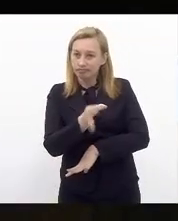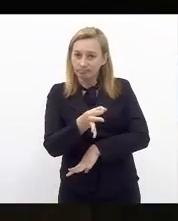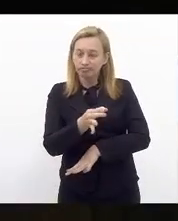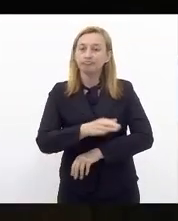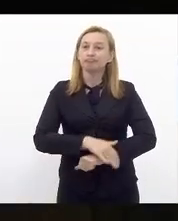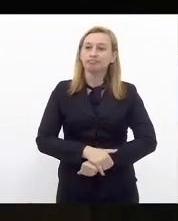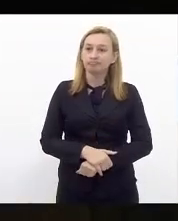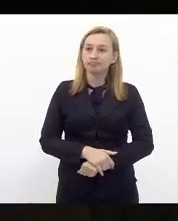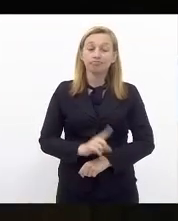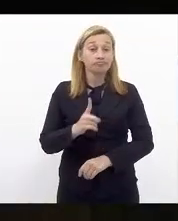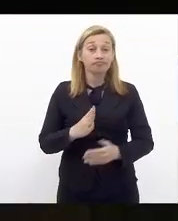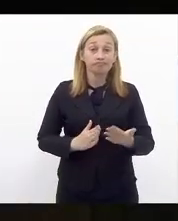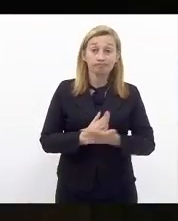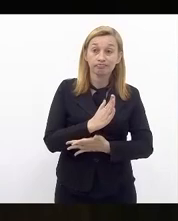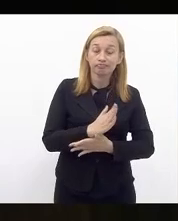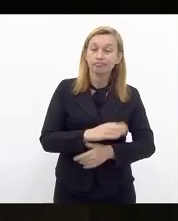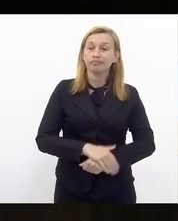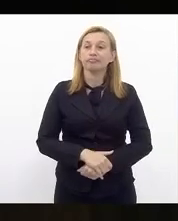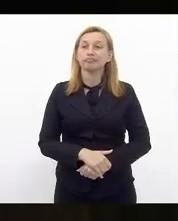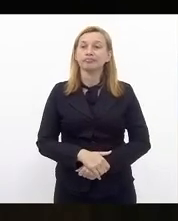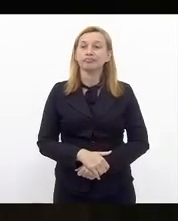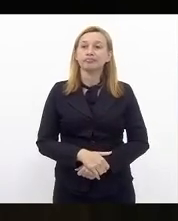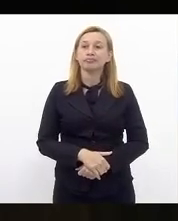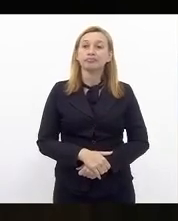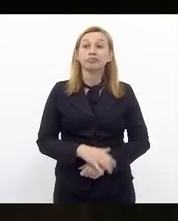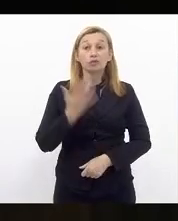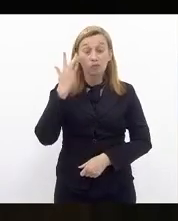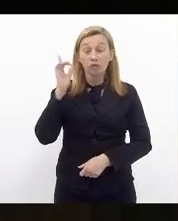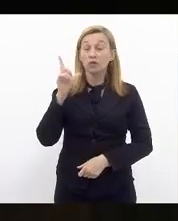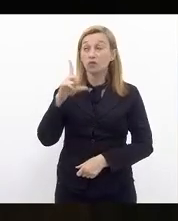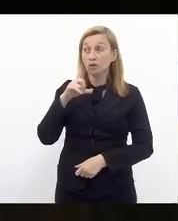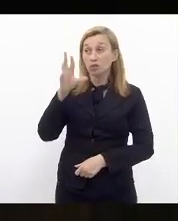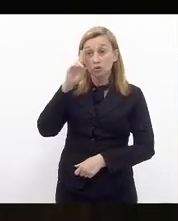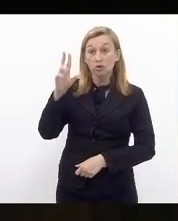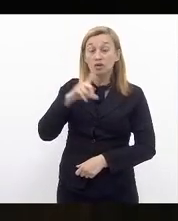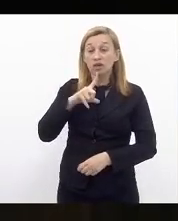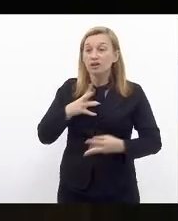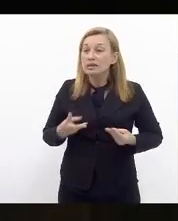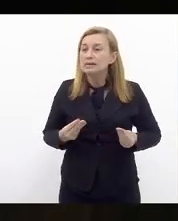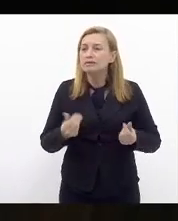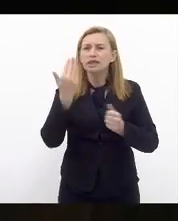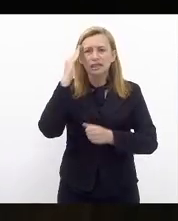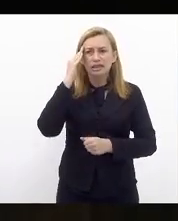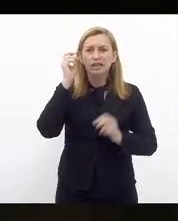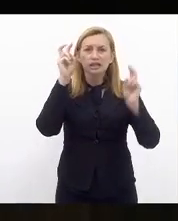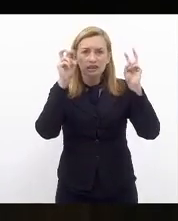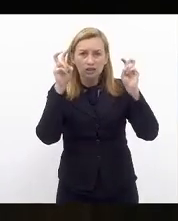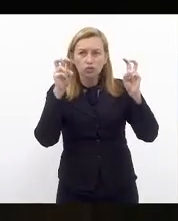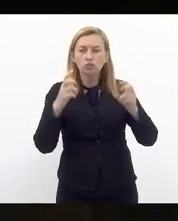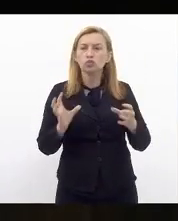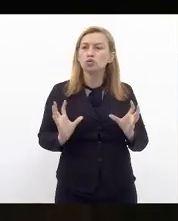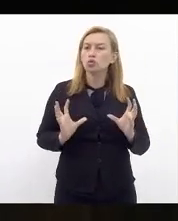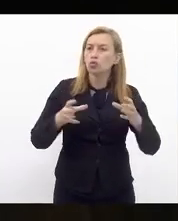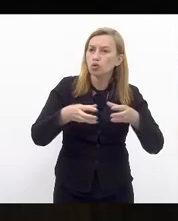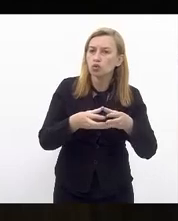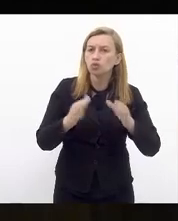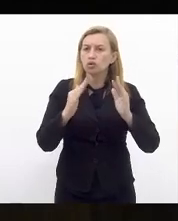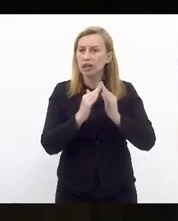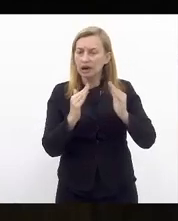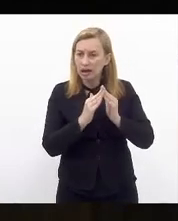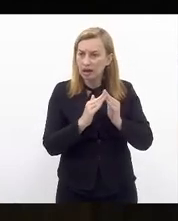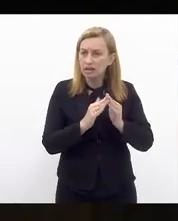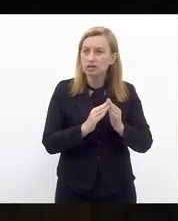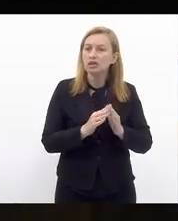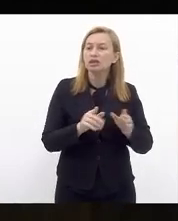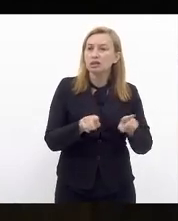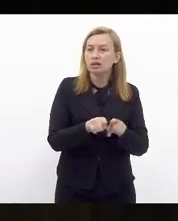teria sido aprovado eu acho que você teve a sensibilidade de entender essa questão conjunto da casa e